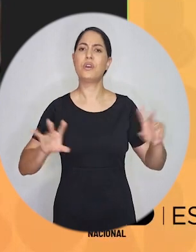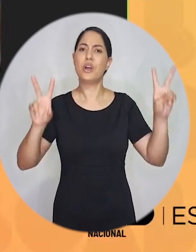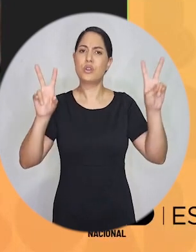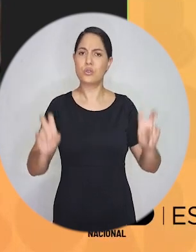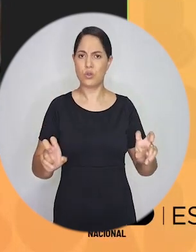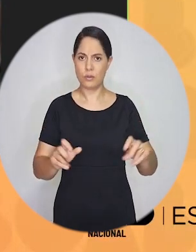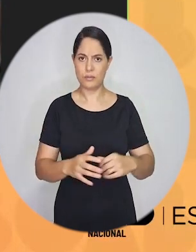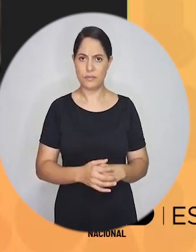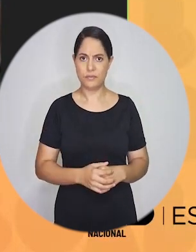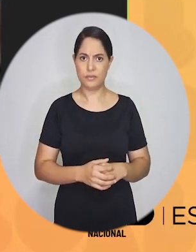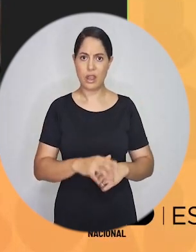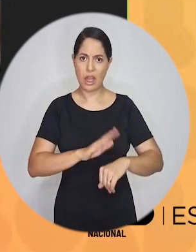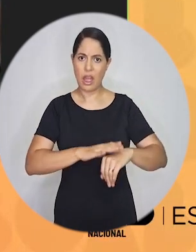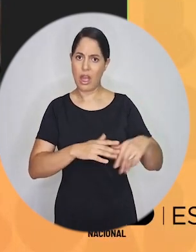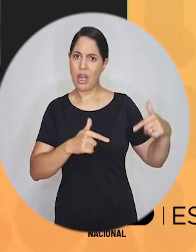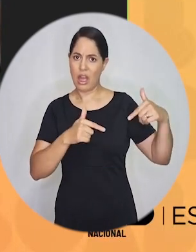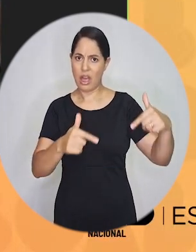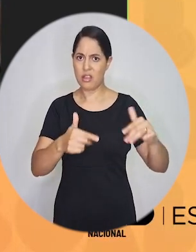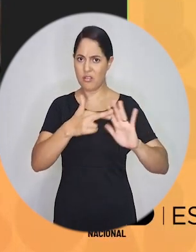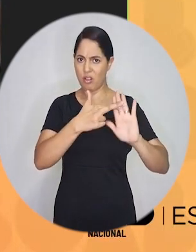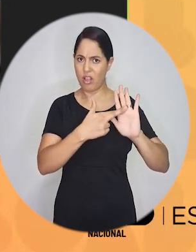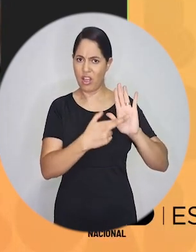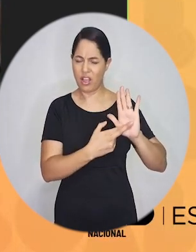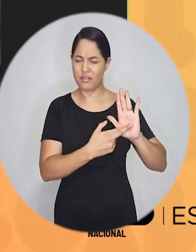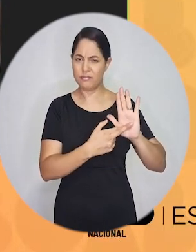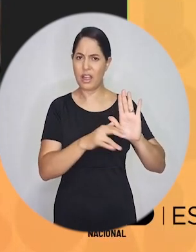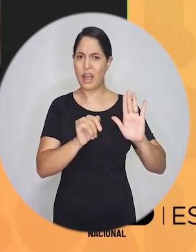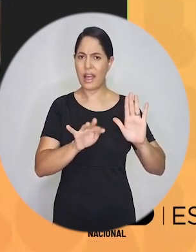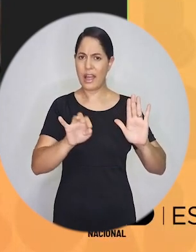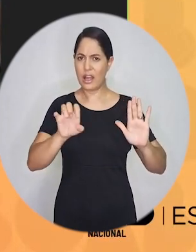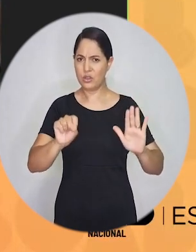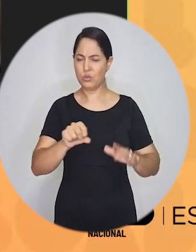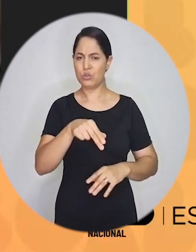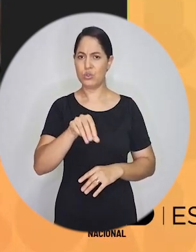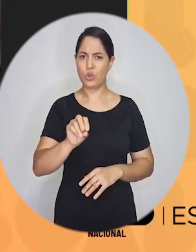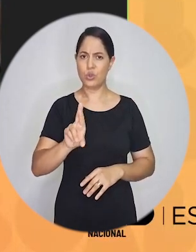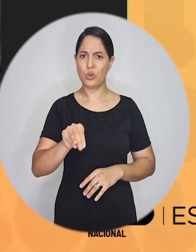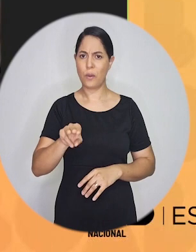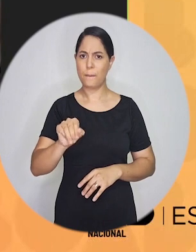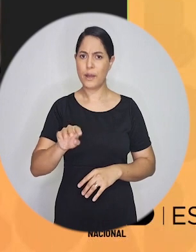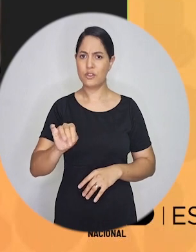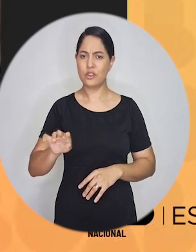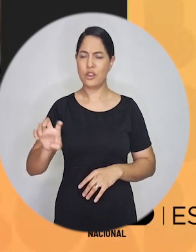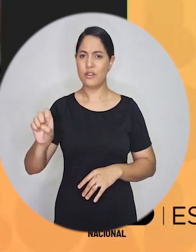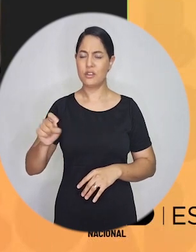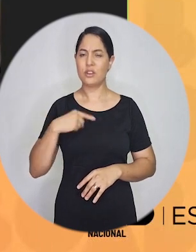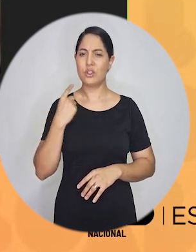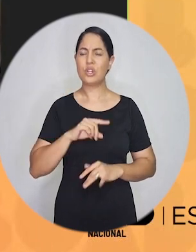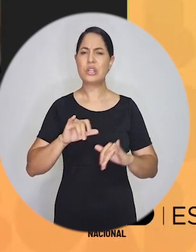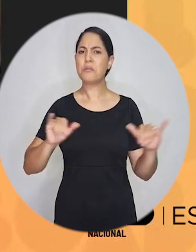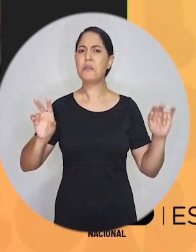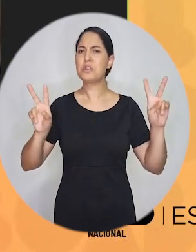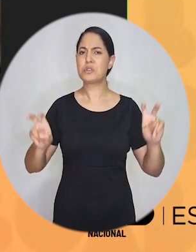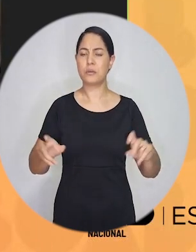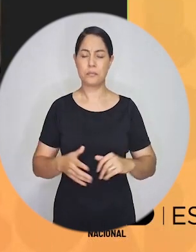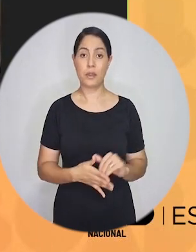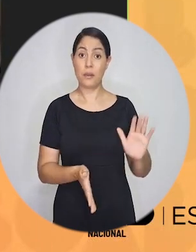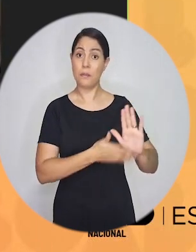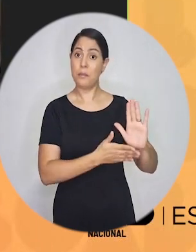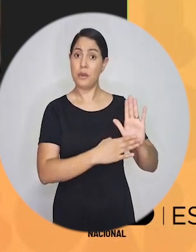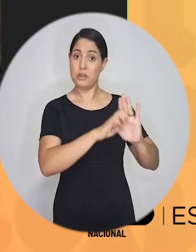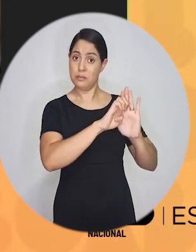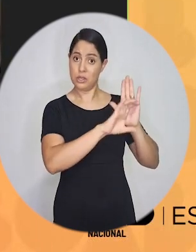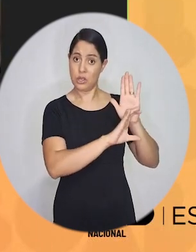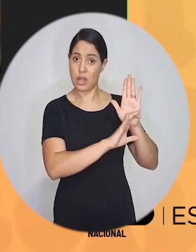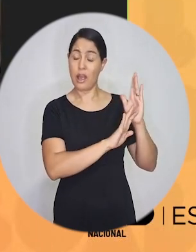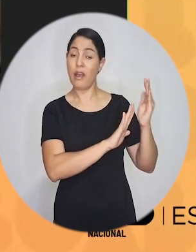Quando a gente fala, às vezes, atos normativos, nem todo mundo tem a exata medida de que a gente está tratando, desde uma